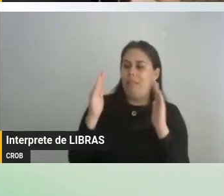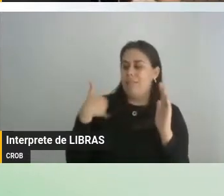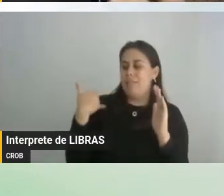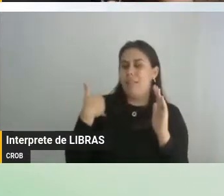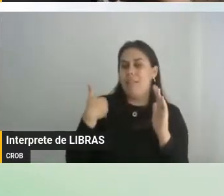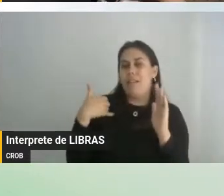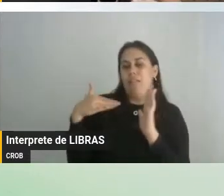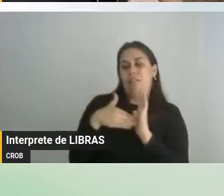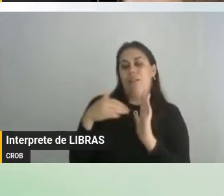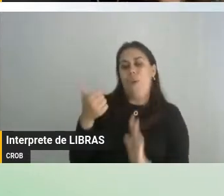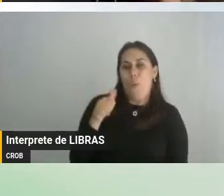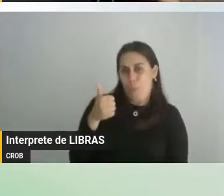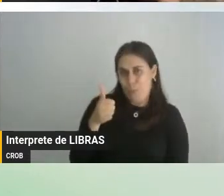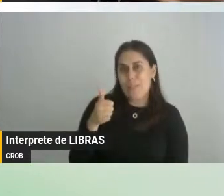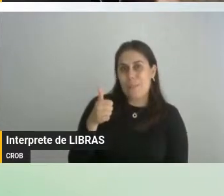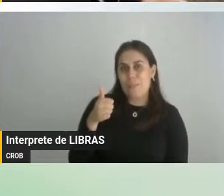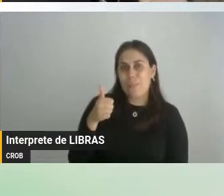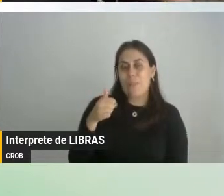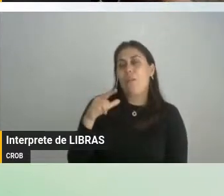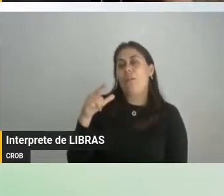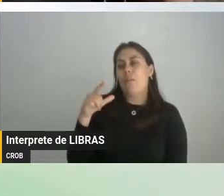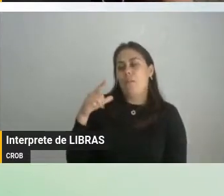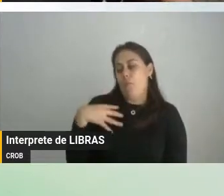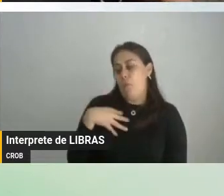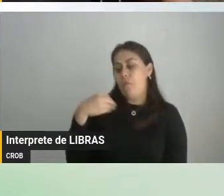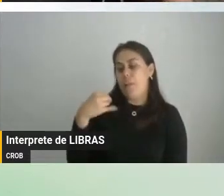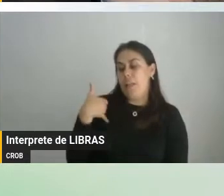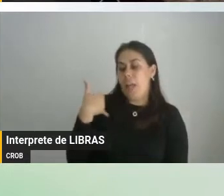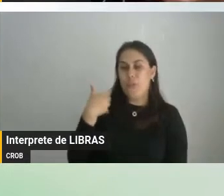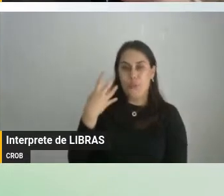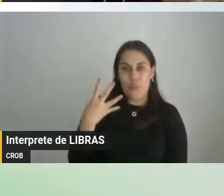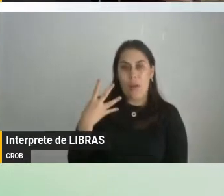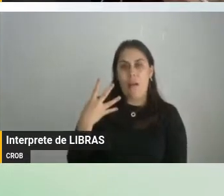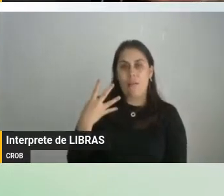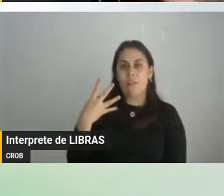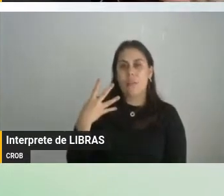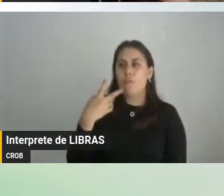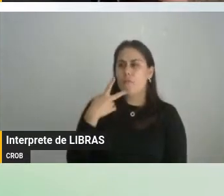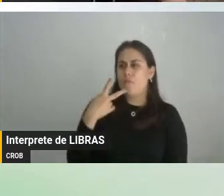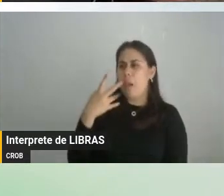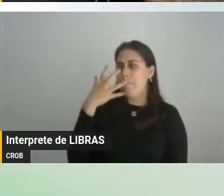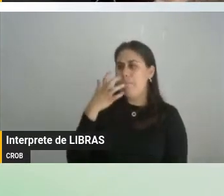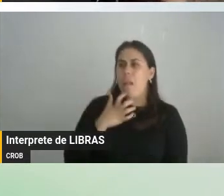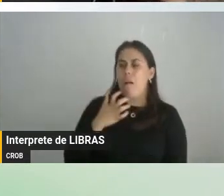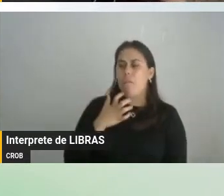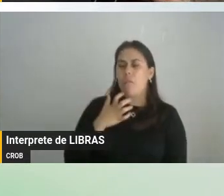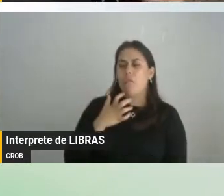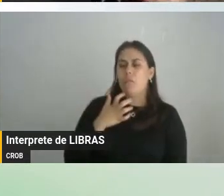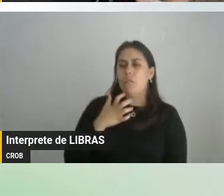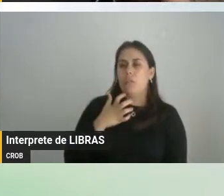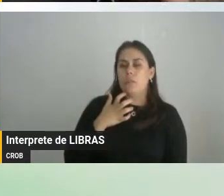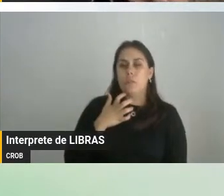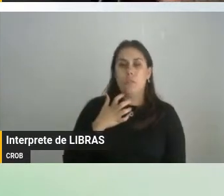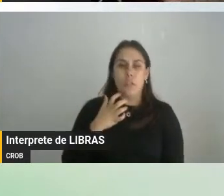11 anos. Eu tenho uma filha de 4 anos e ela chega, às vezes eu dou uma bronca nela ou alguma coisa, e ela faz para mim assim, eu